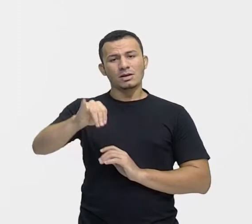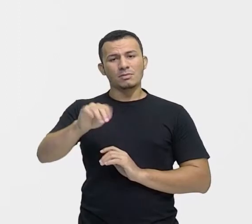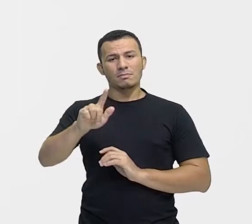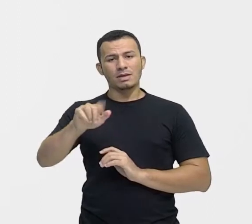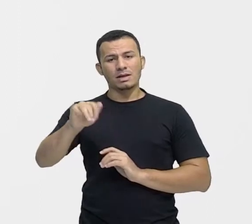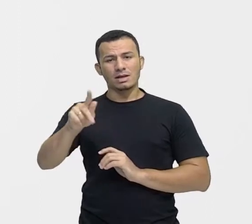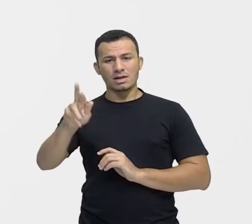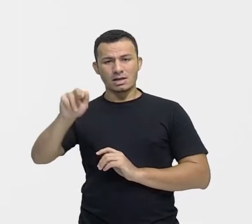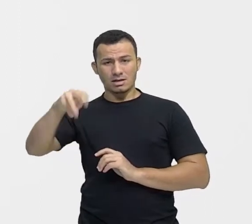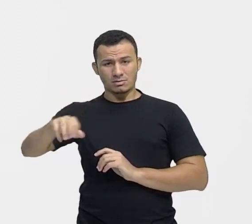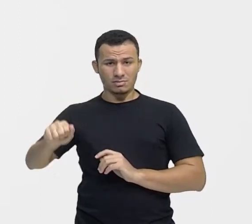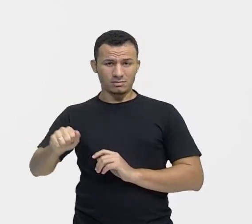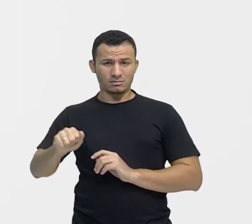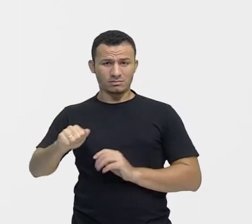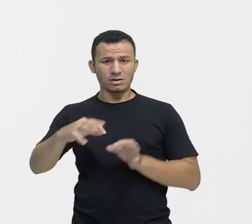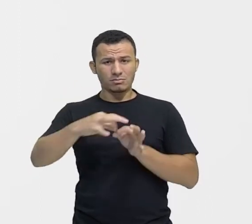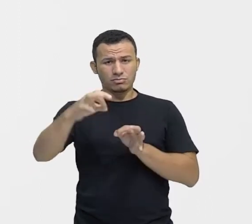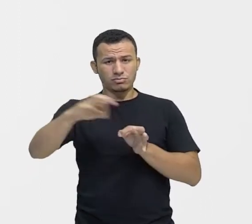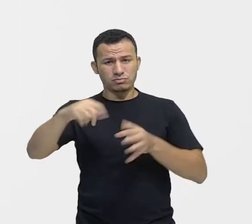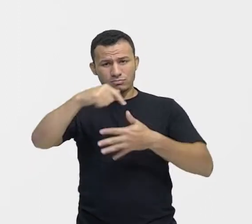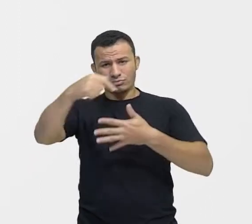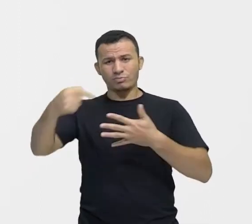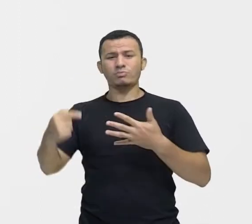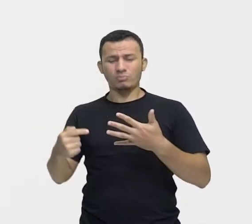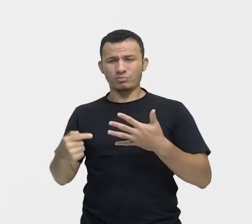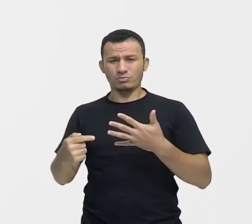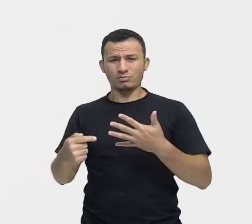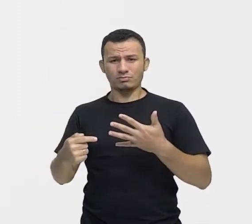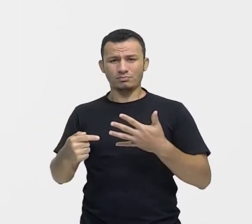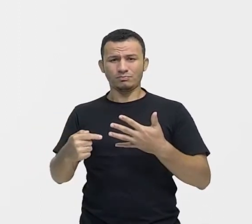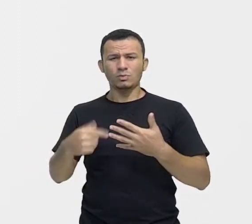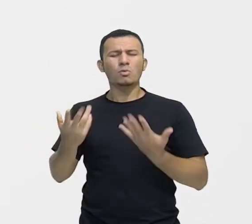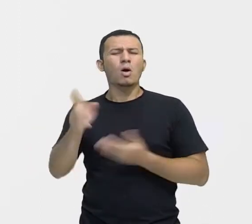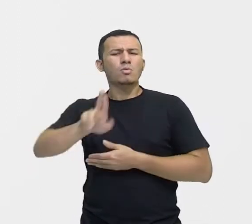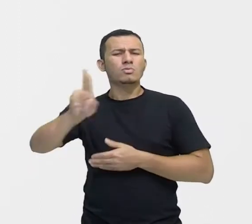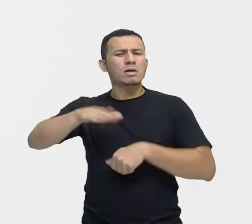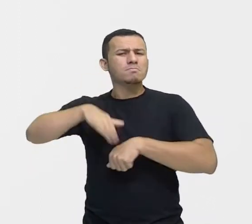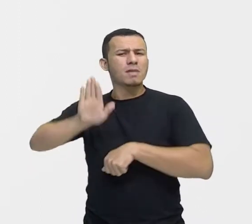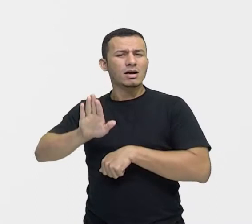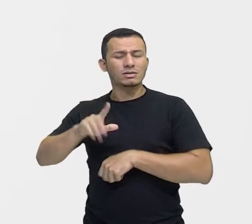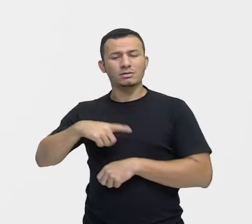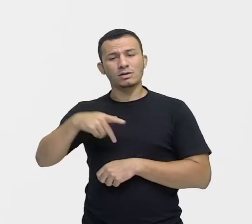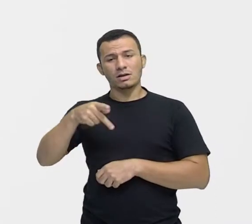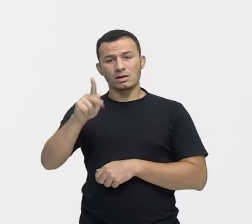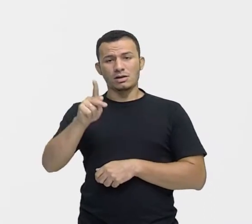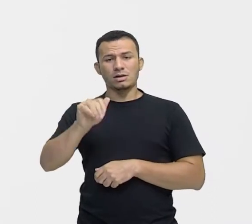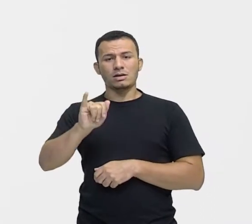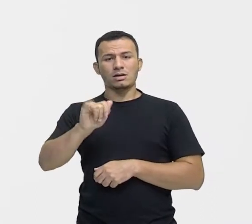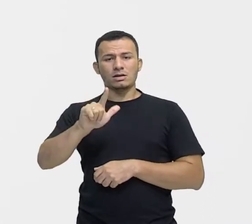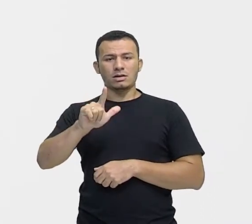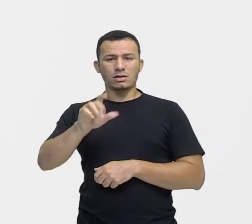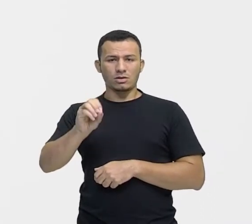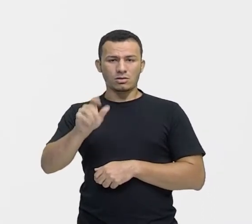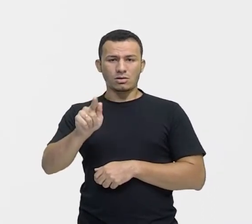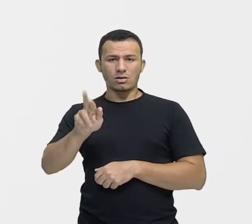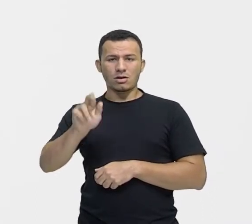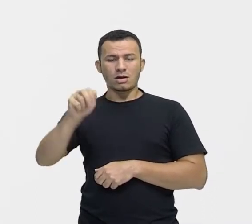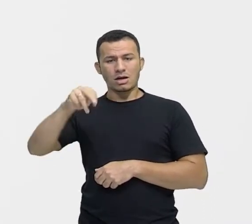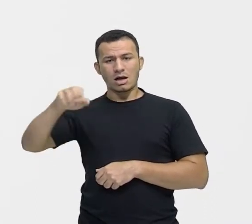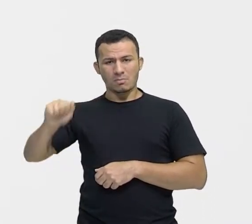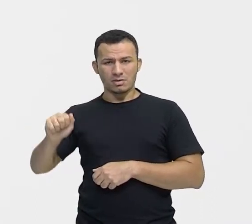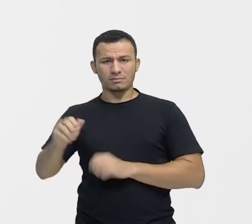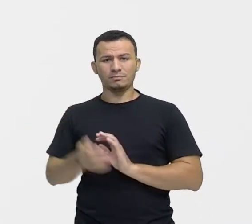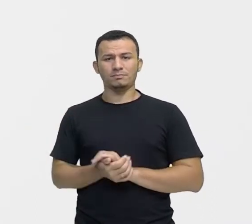medidas mais usadas para expressar as medidas de massa, temos o quilograma, cujo símbolo